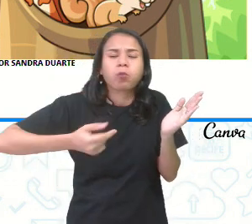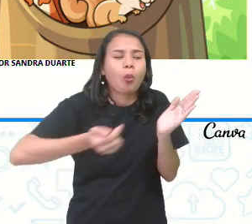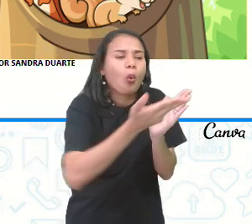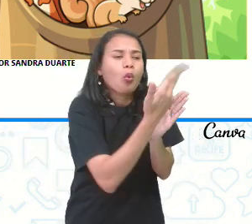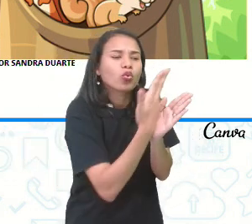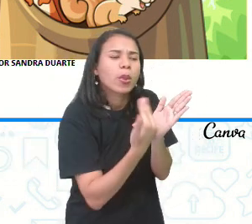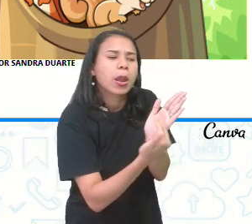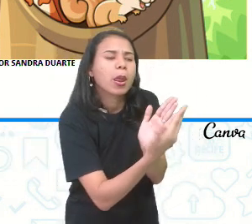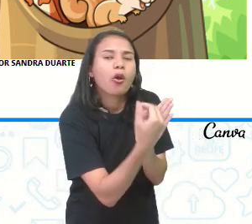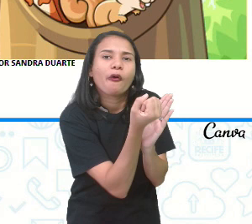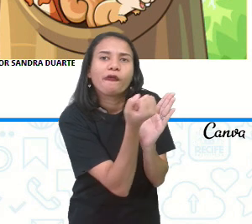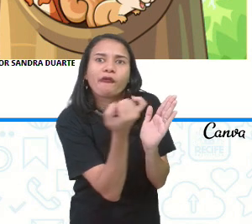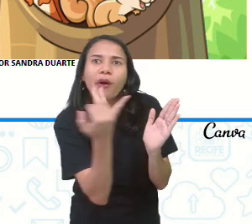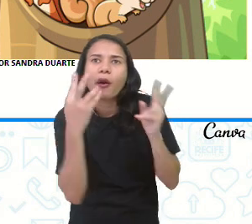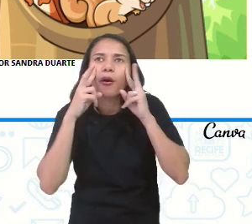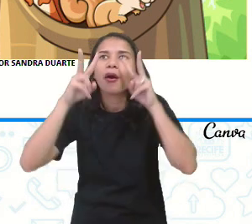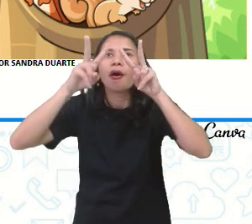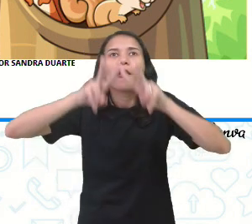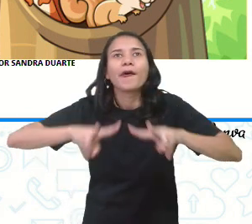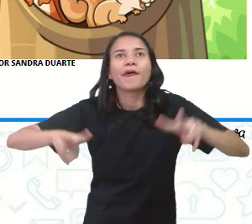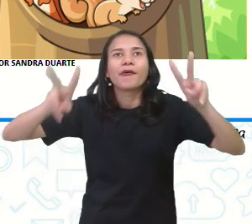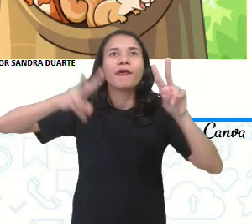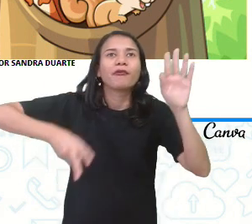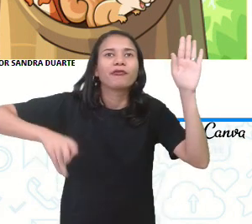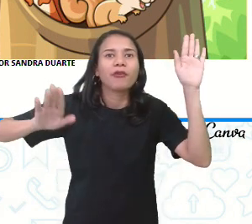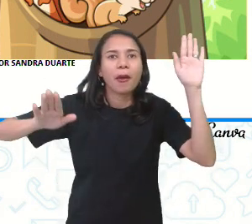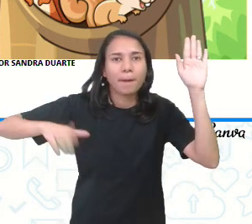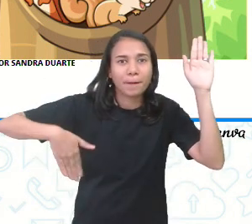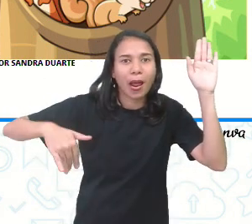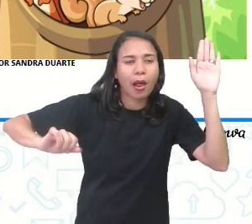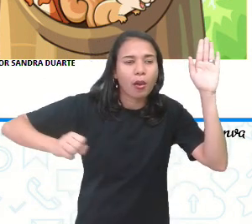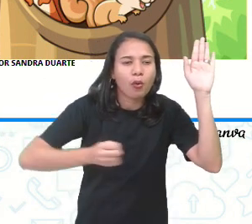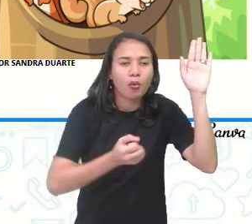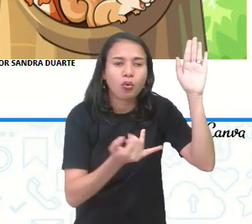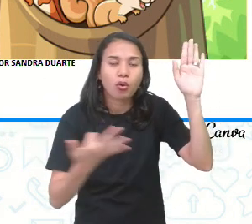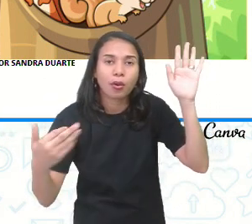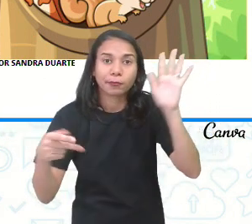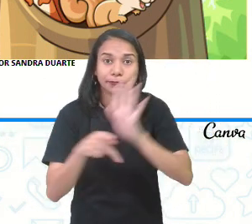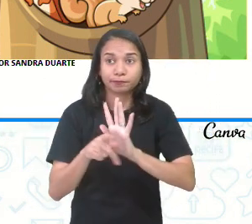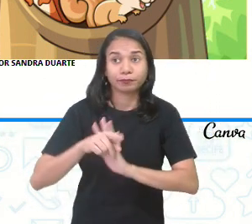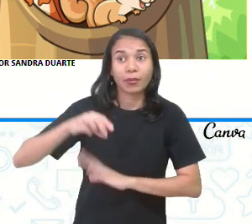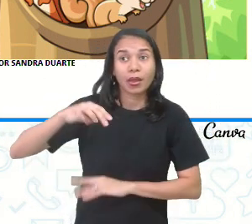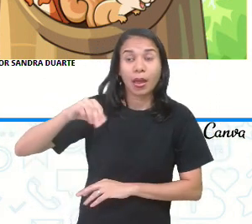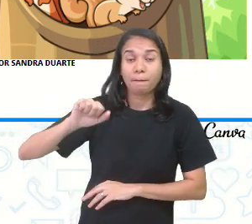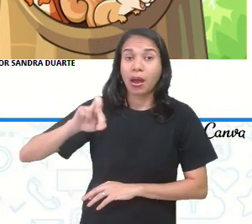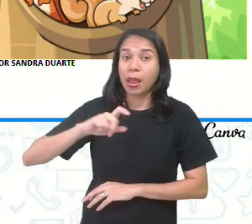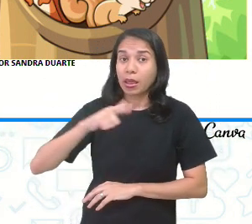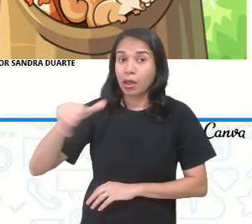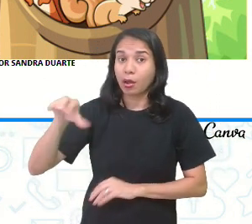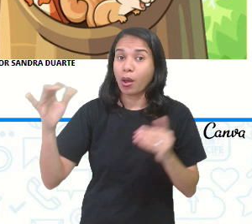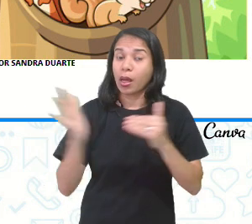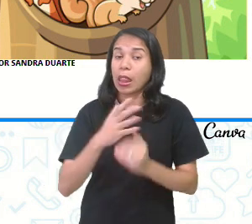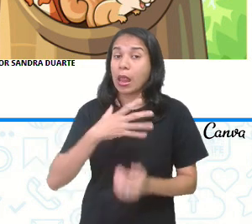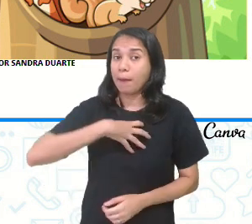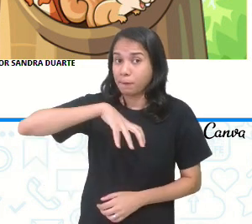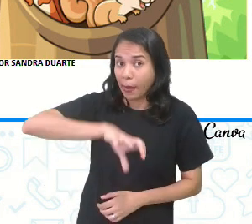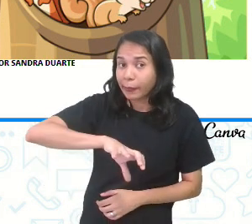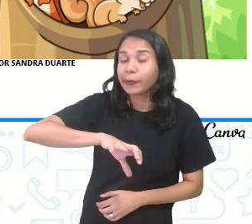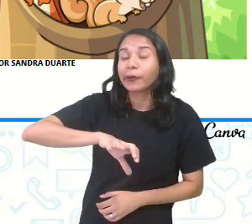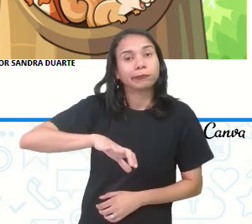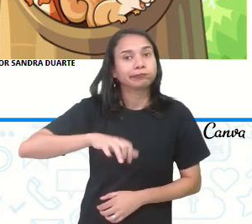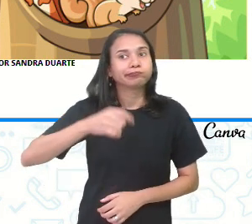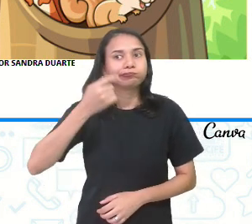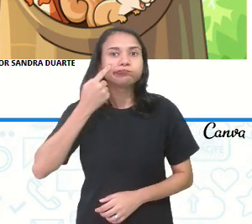desenhou numerosas vistas de portos e fortificações no Maranhão, à Bahia. Então, vê,